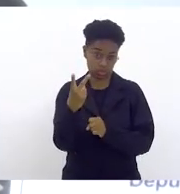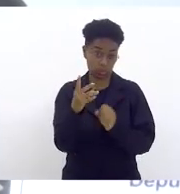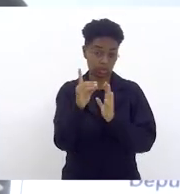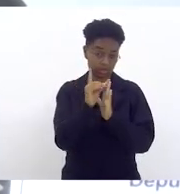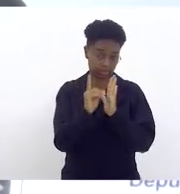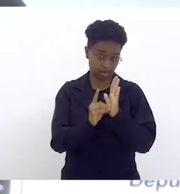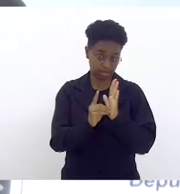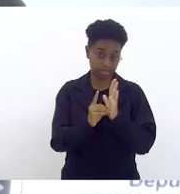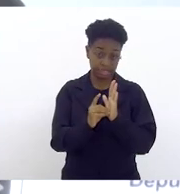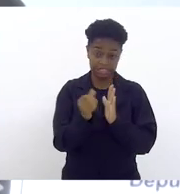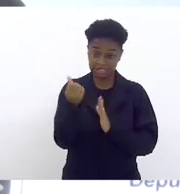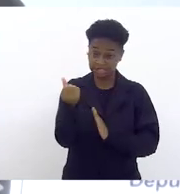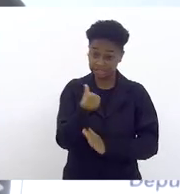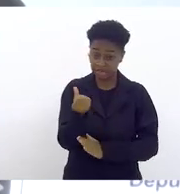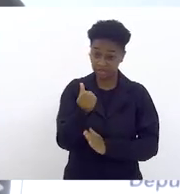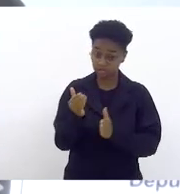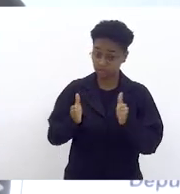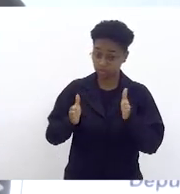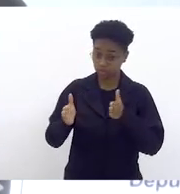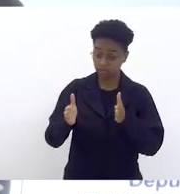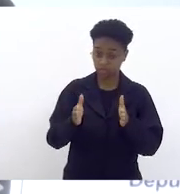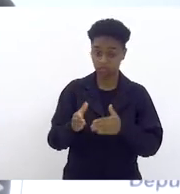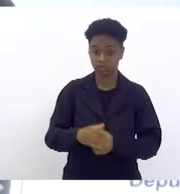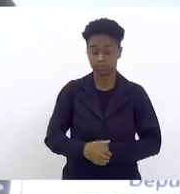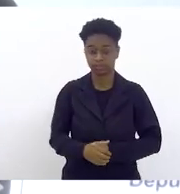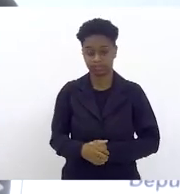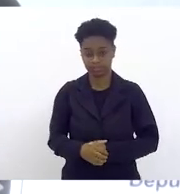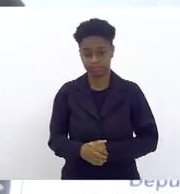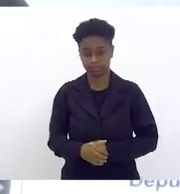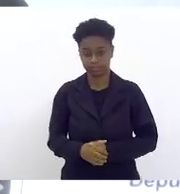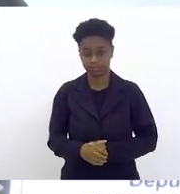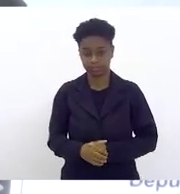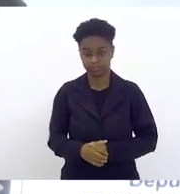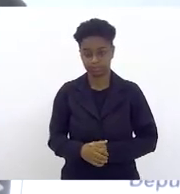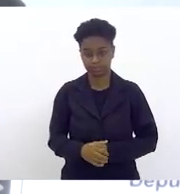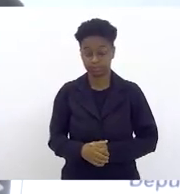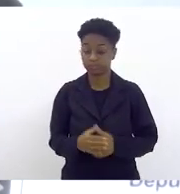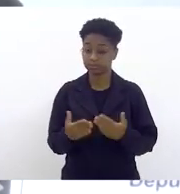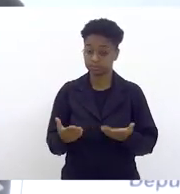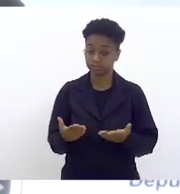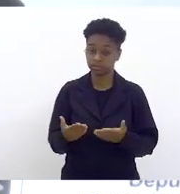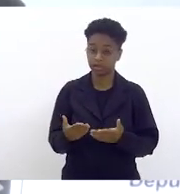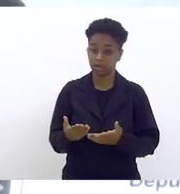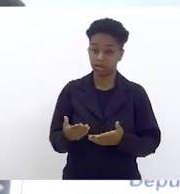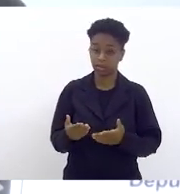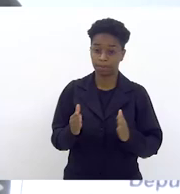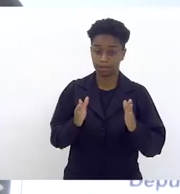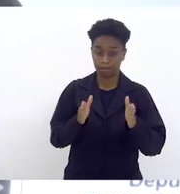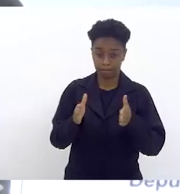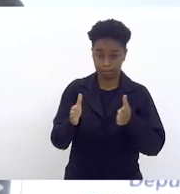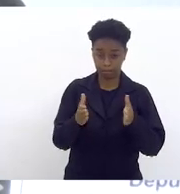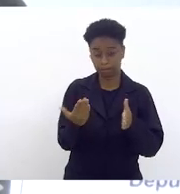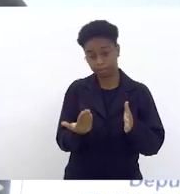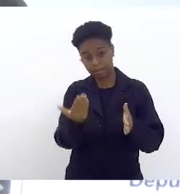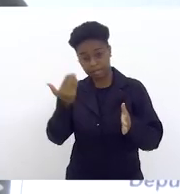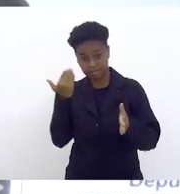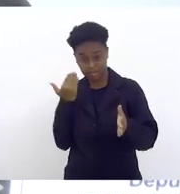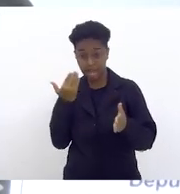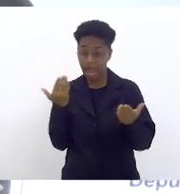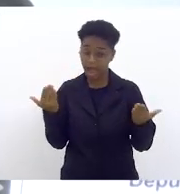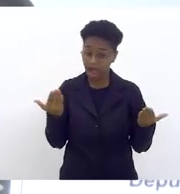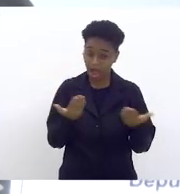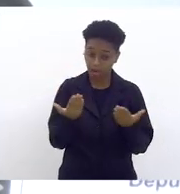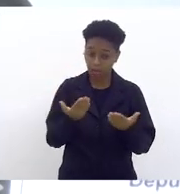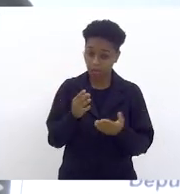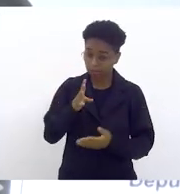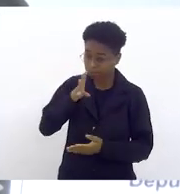no sexto mandato e desde da legislatura passada e agora com muito mais